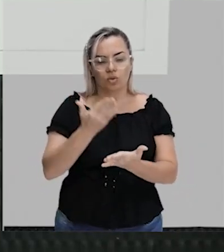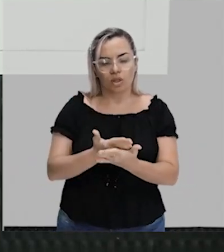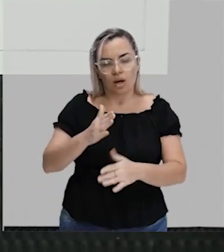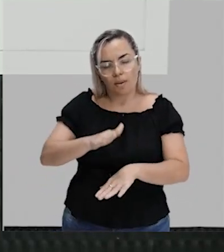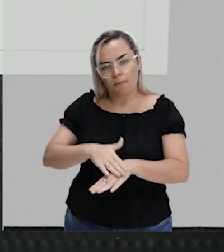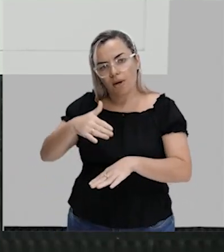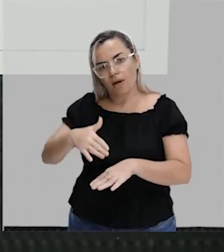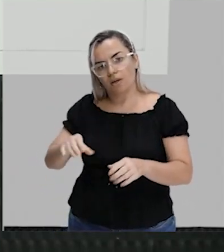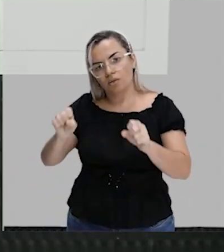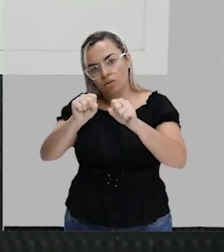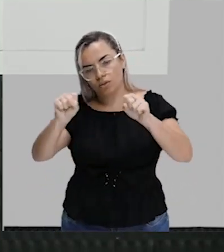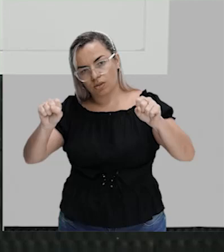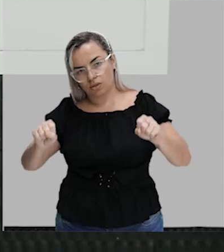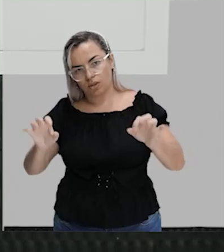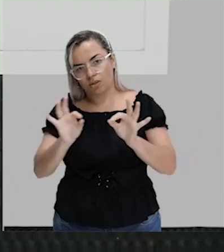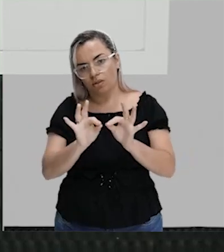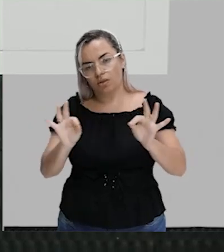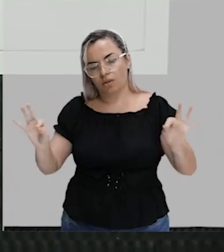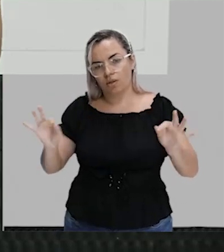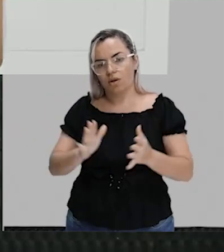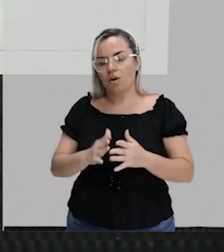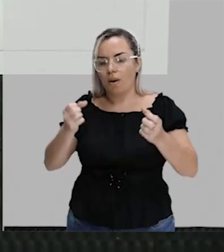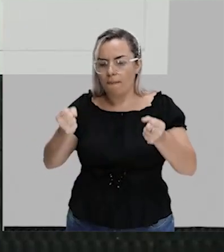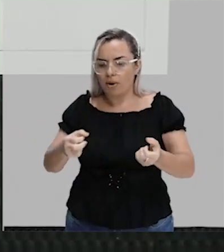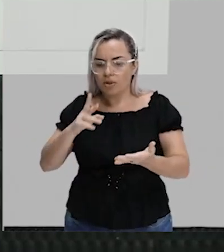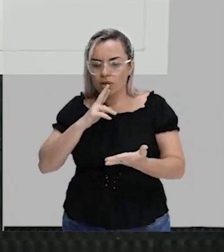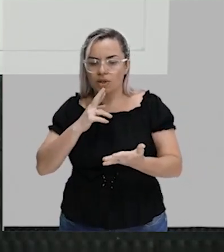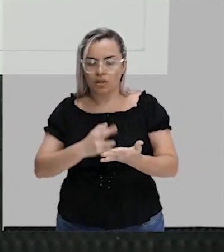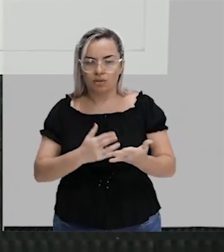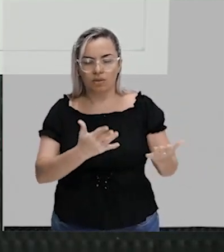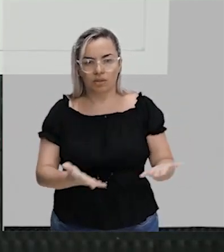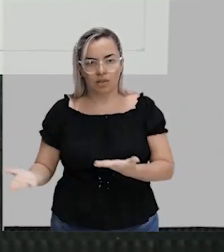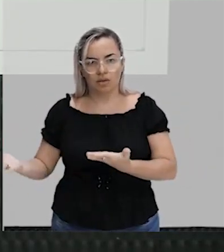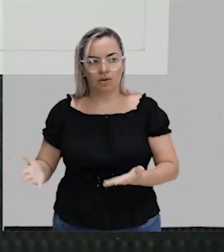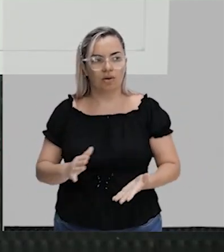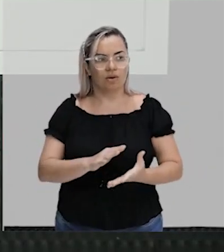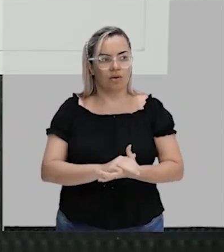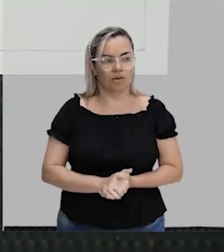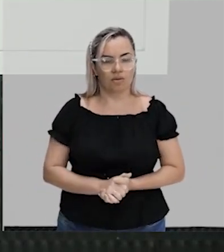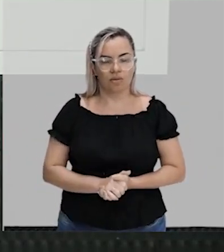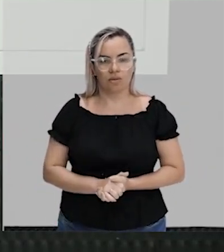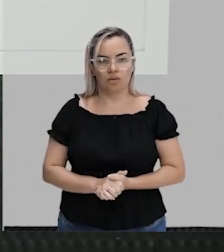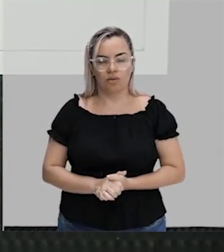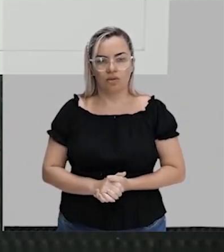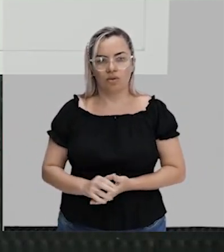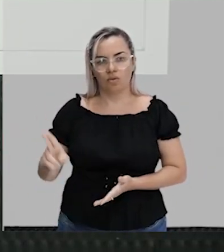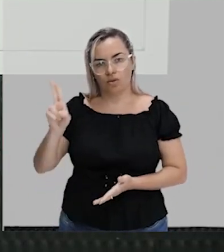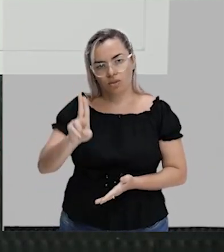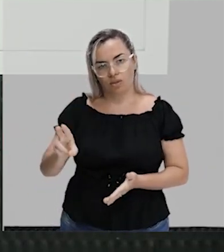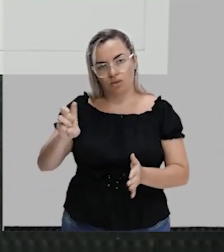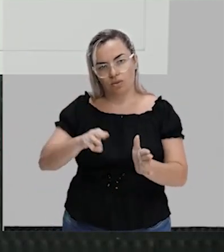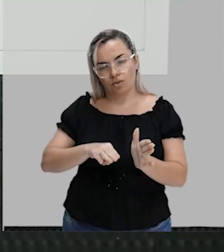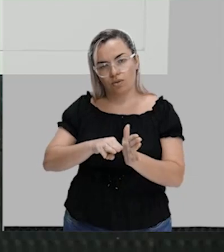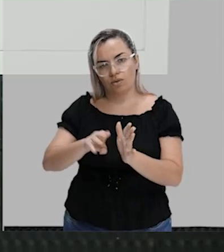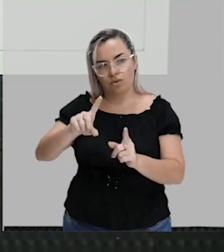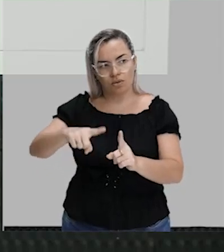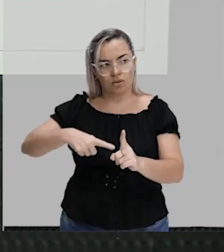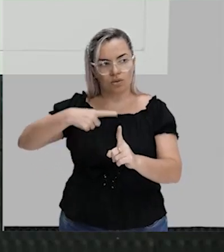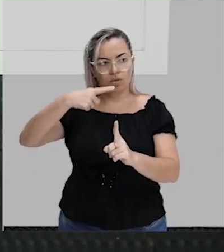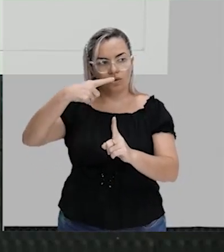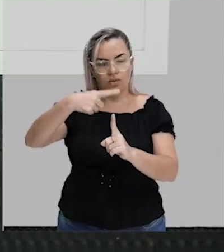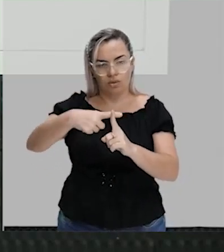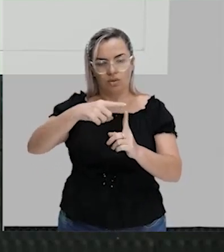esse sistemazinho de duas equações você pode resolver né uma maneira mais fácil de você resolver aqui aplicar o método da adição onde você